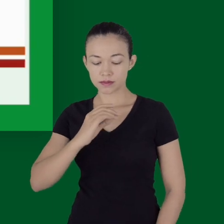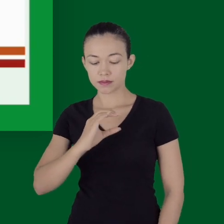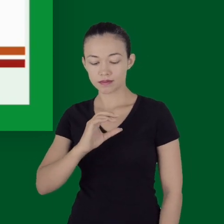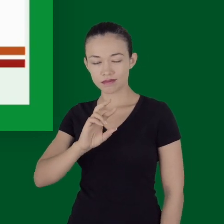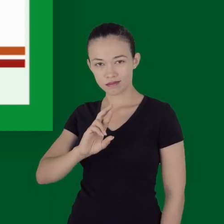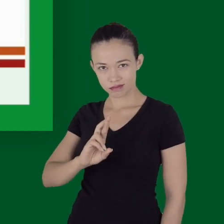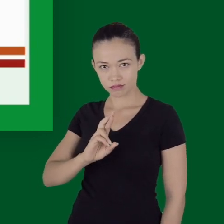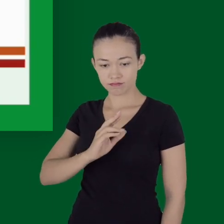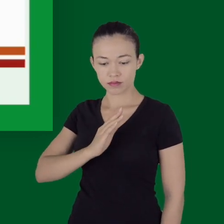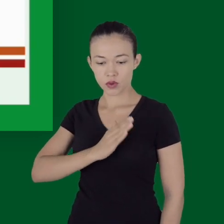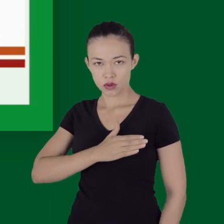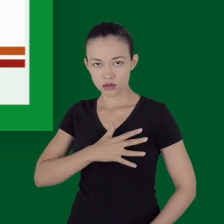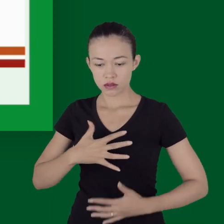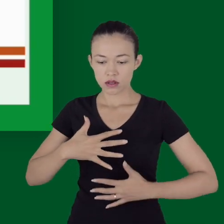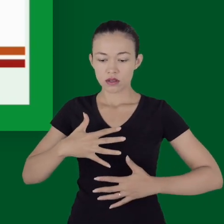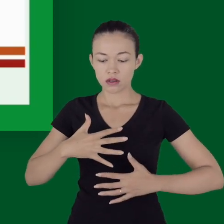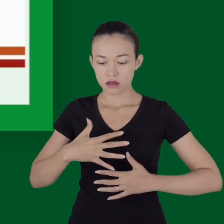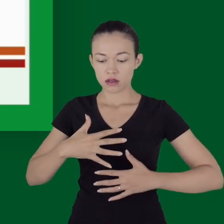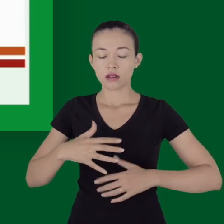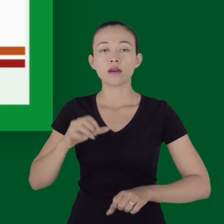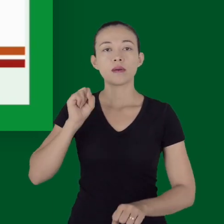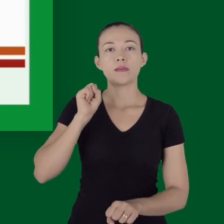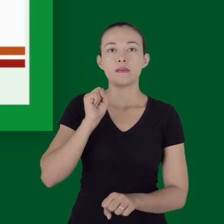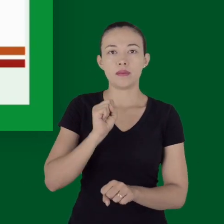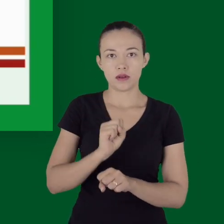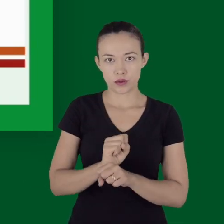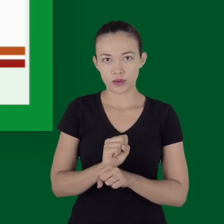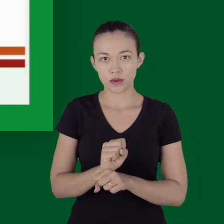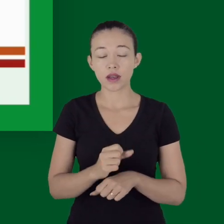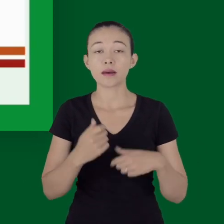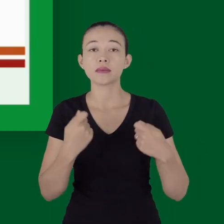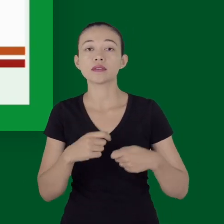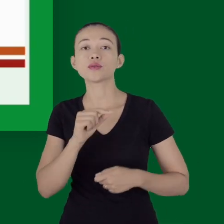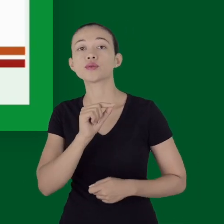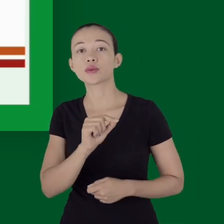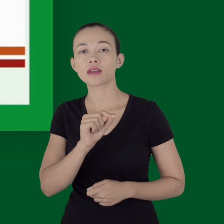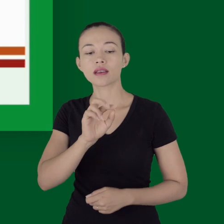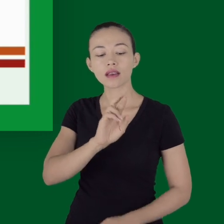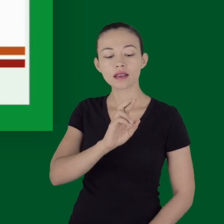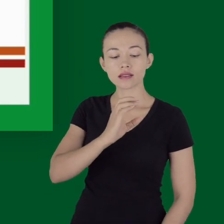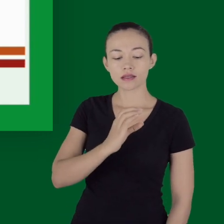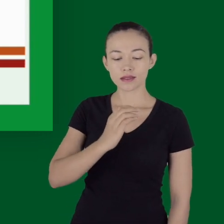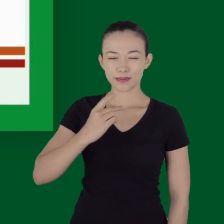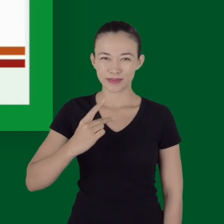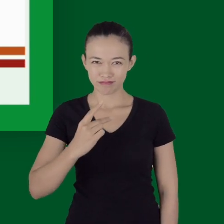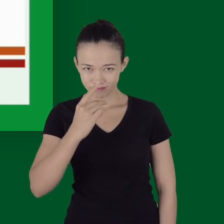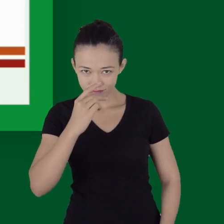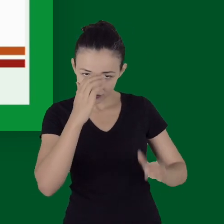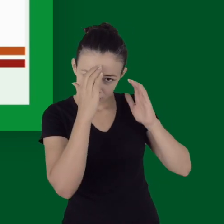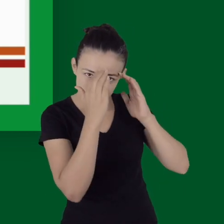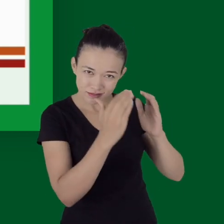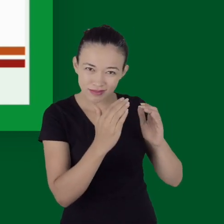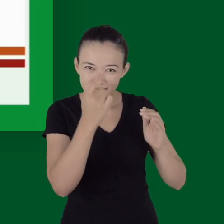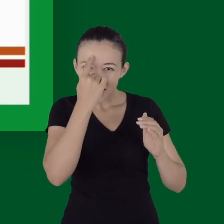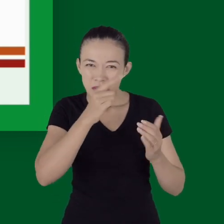cardiorrespiratória. O protocolo é o protocolo de RCP, do suporte avançado de vida.